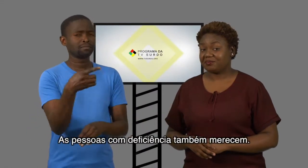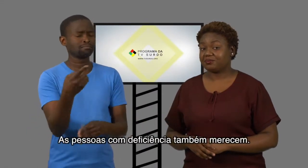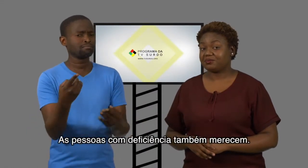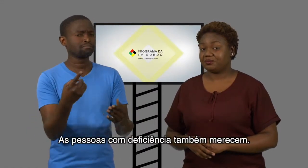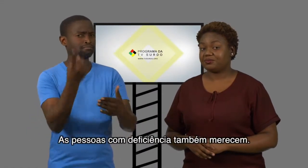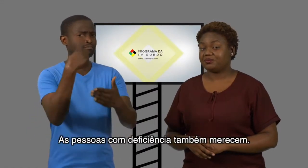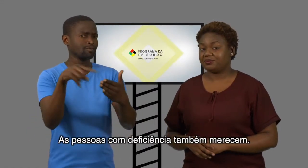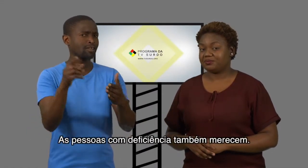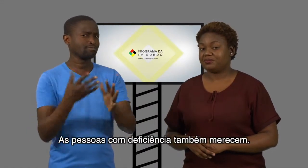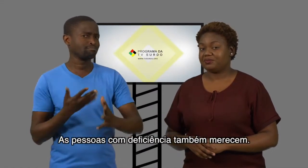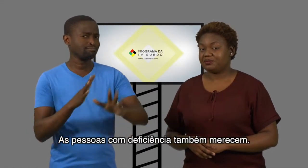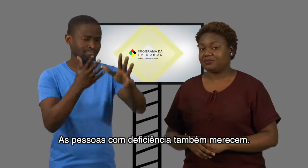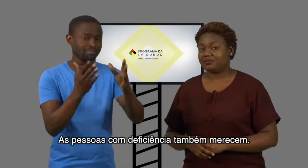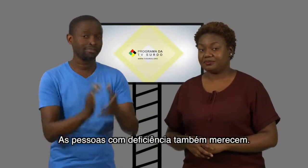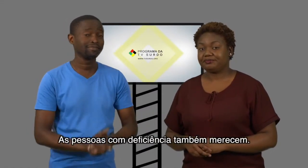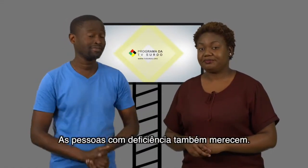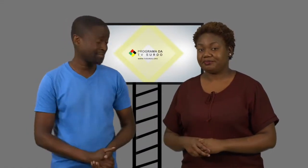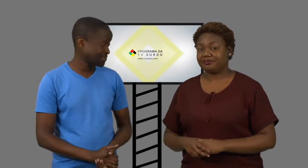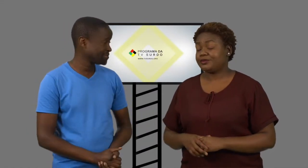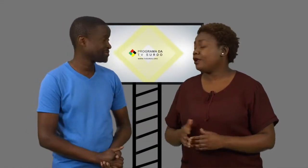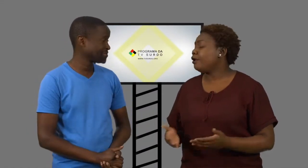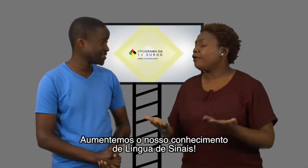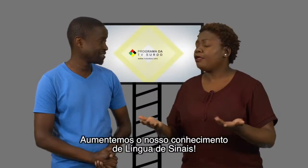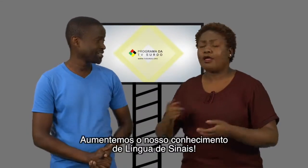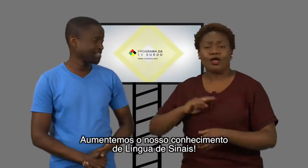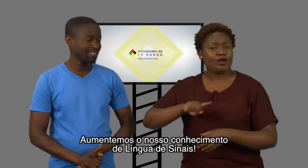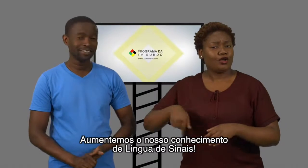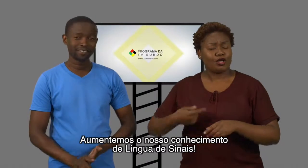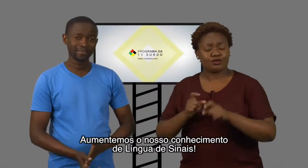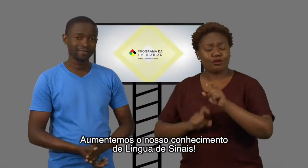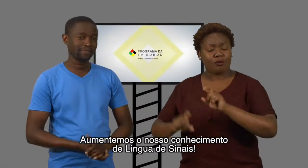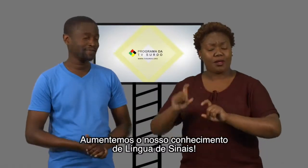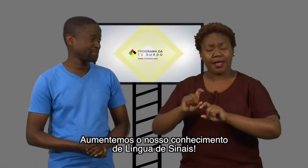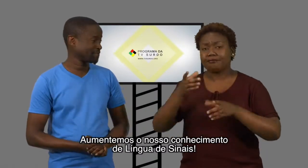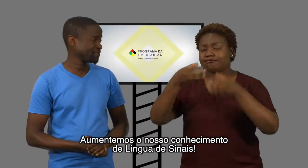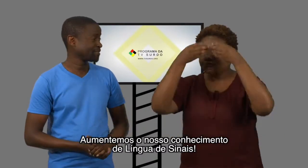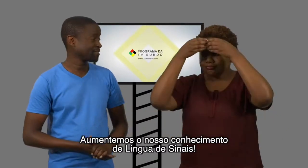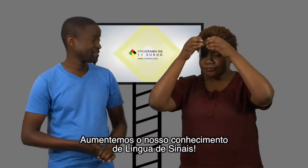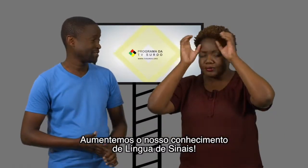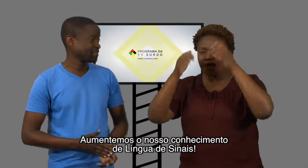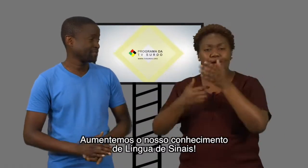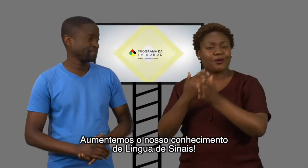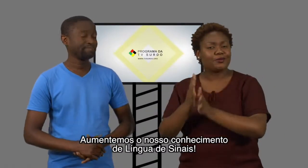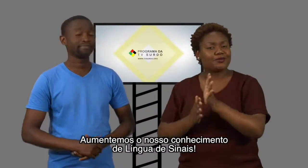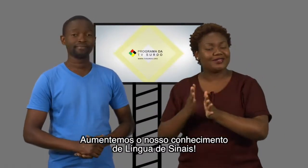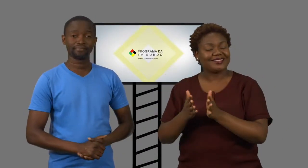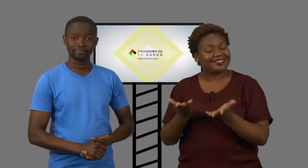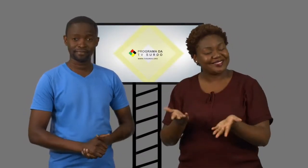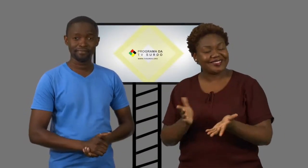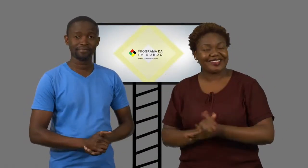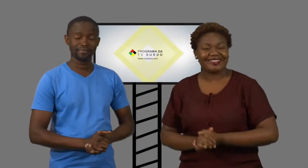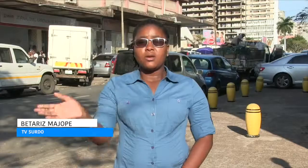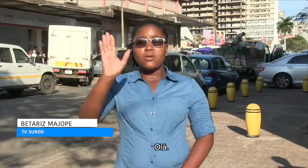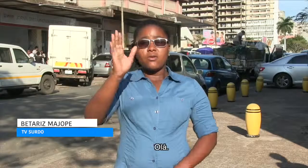com deficiência também merecem. Aumentemos o nosso conhecimento de língua de sinais.